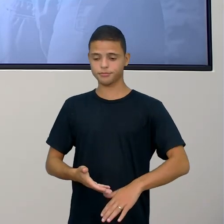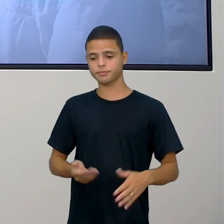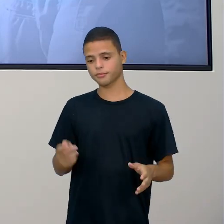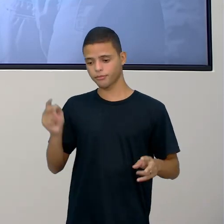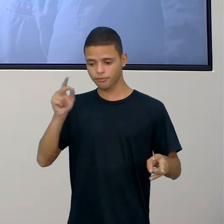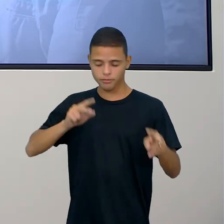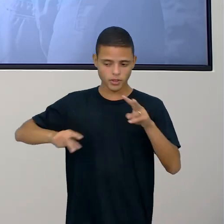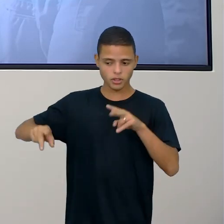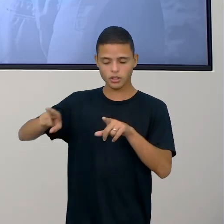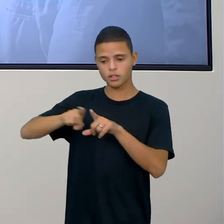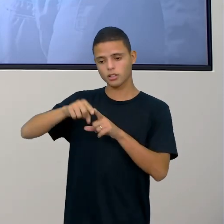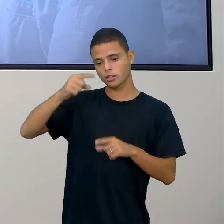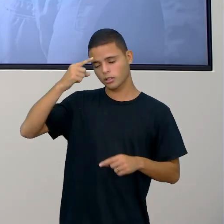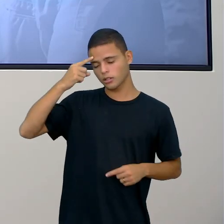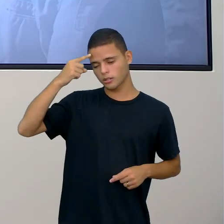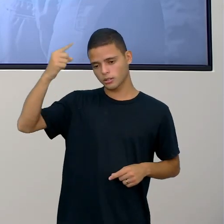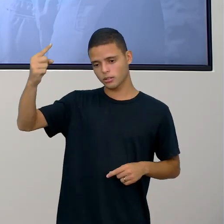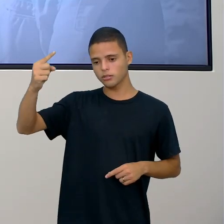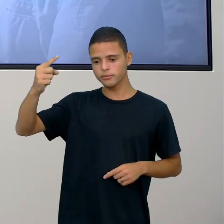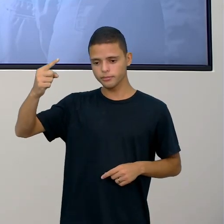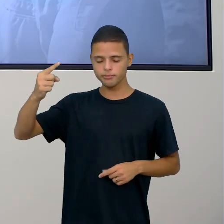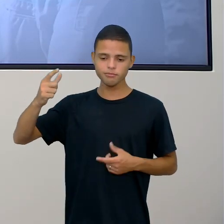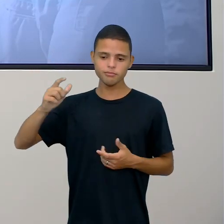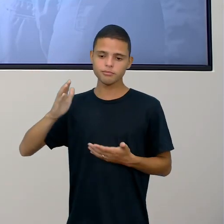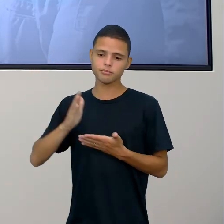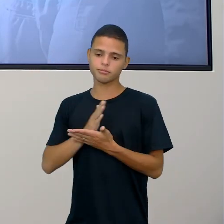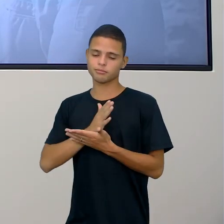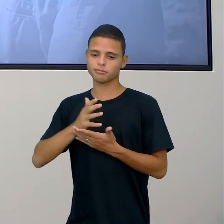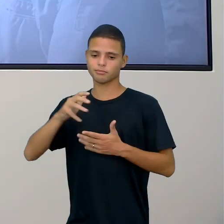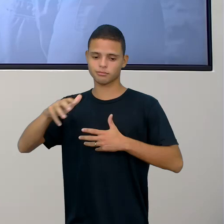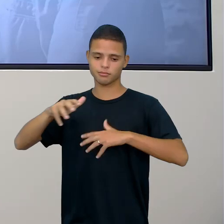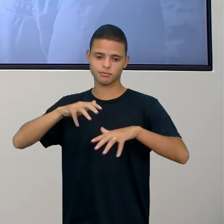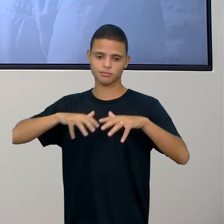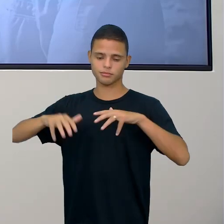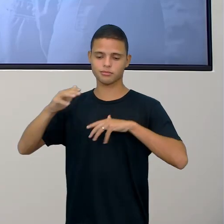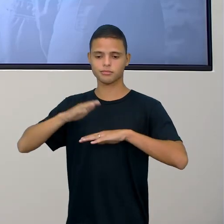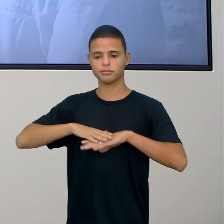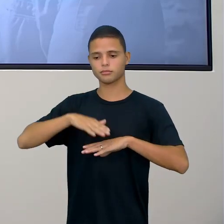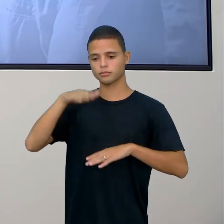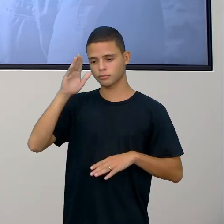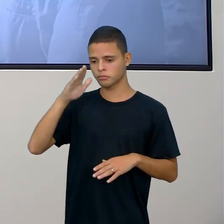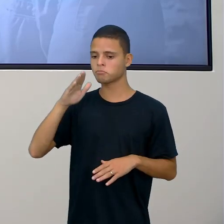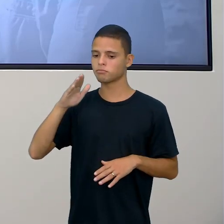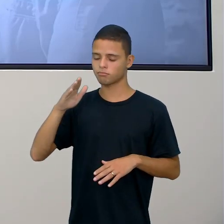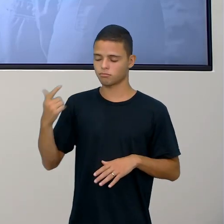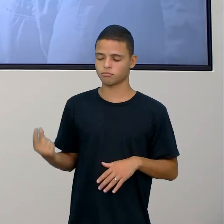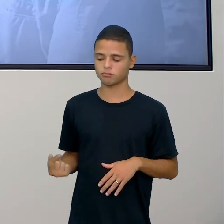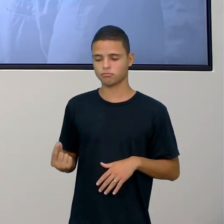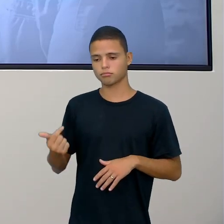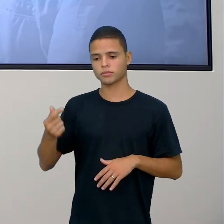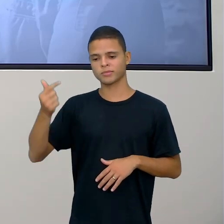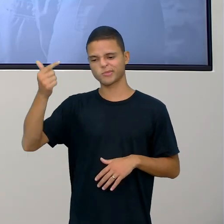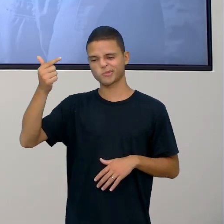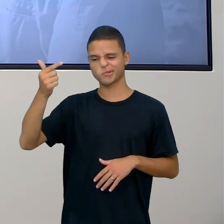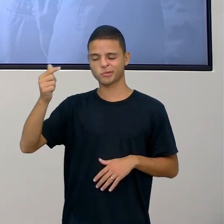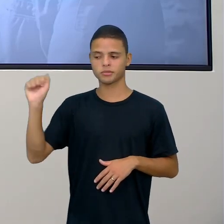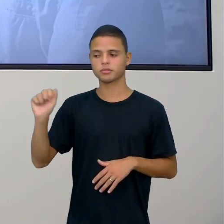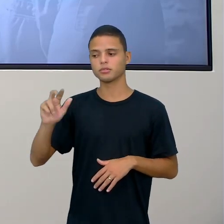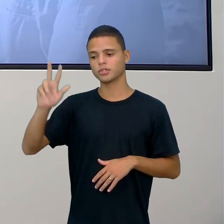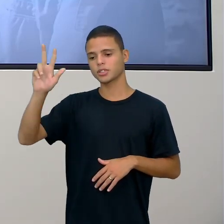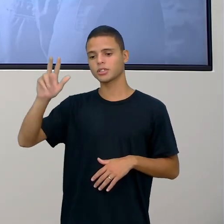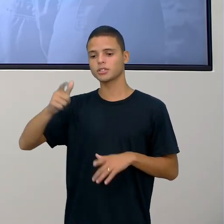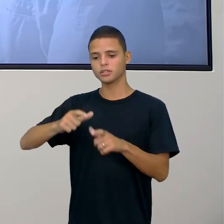ou pensados como regiões mais nobres da cidade. E isso é uma